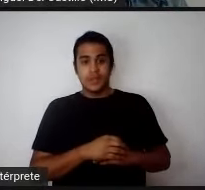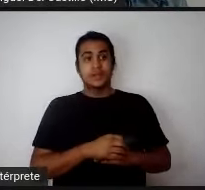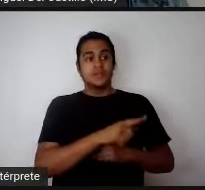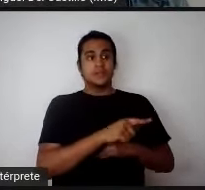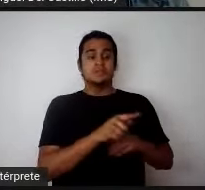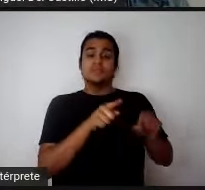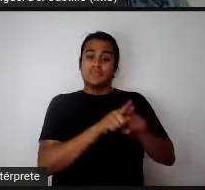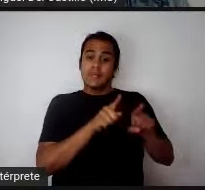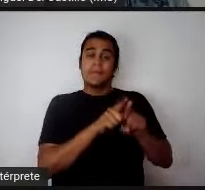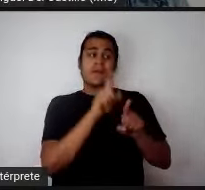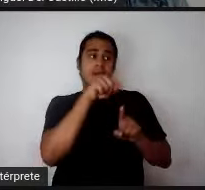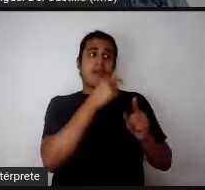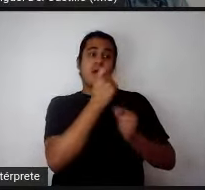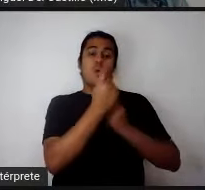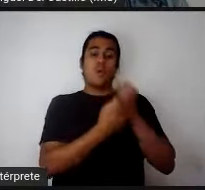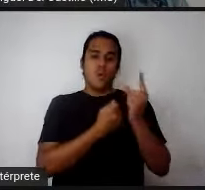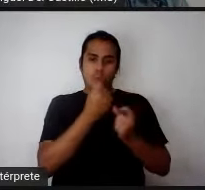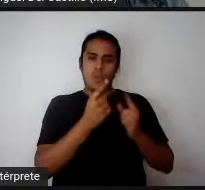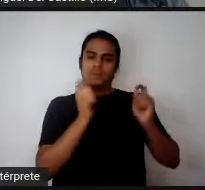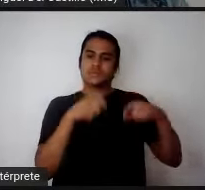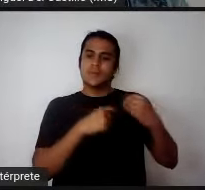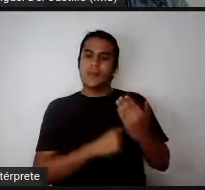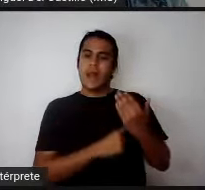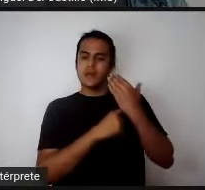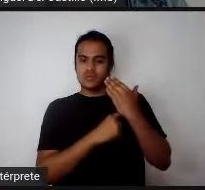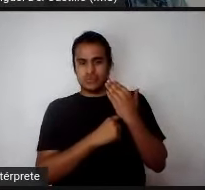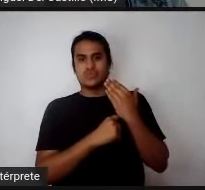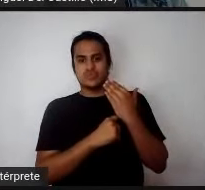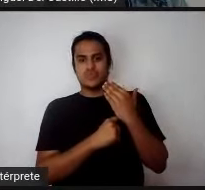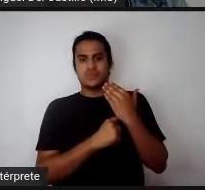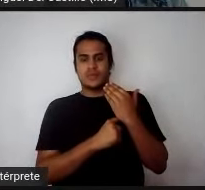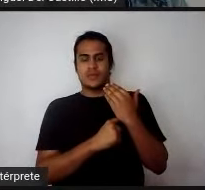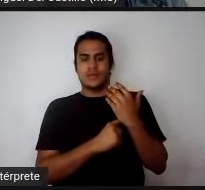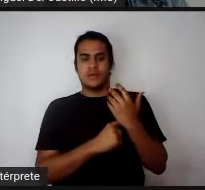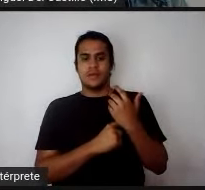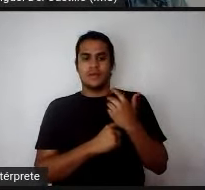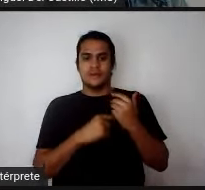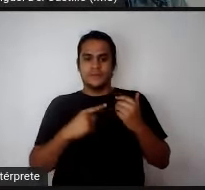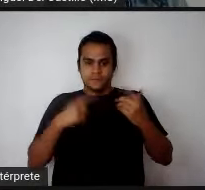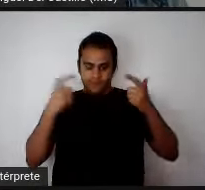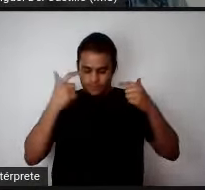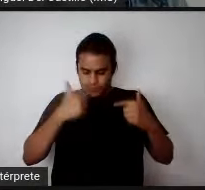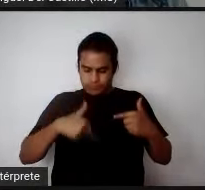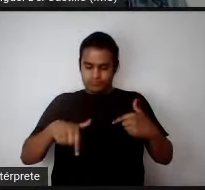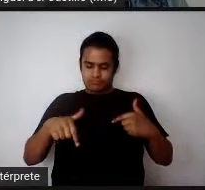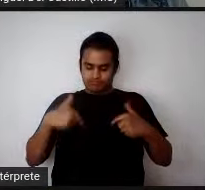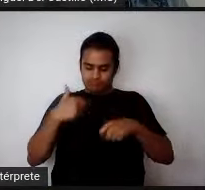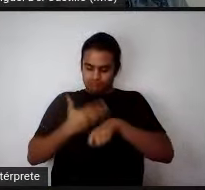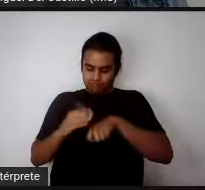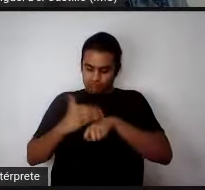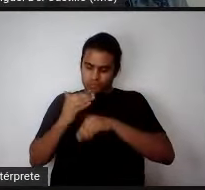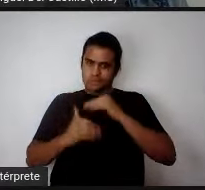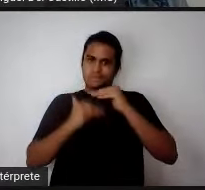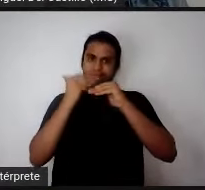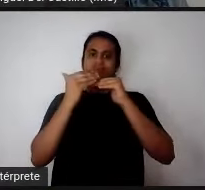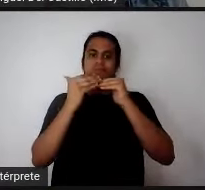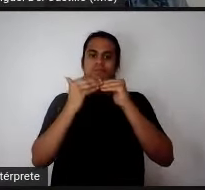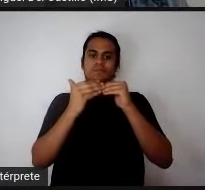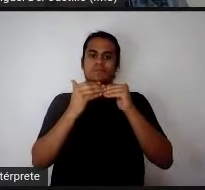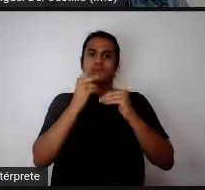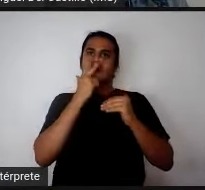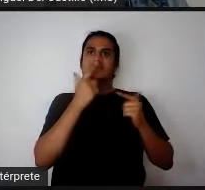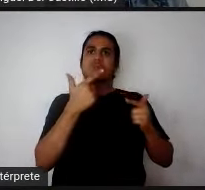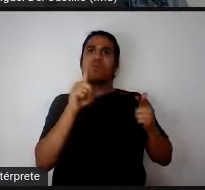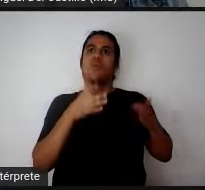podem ajudar na formação da pessoa. O outro lado do